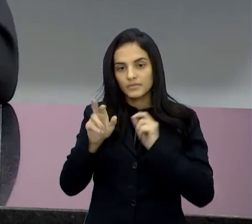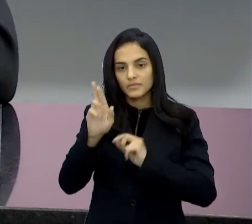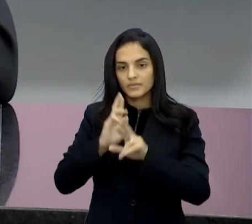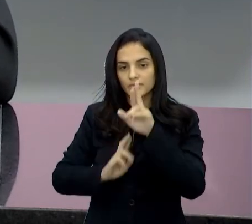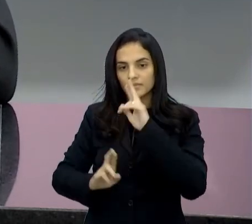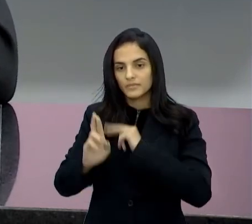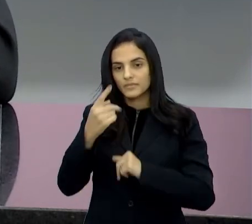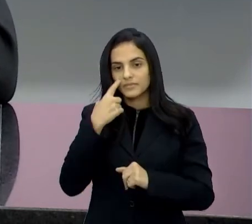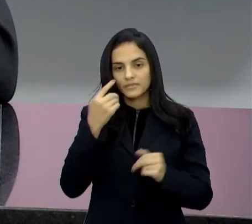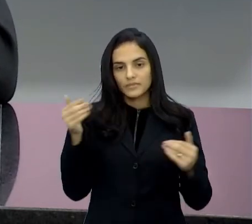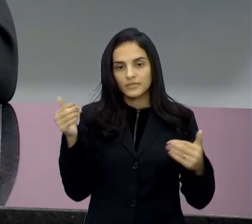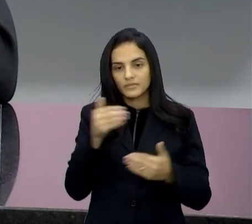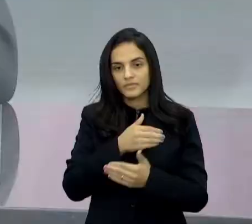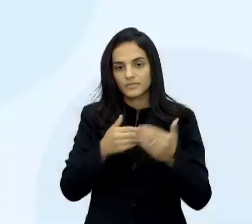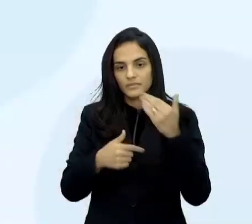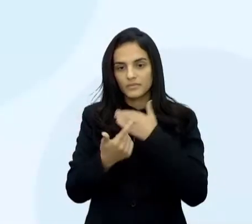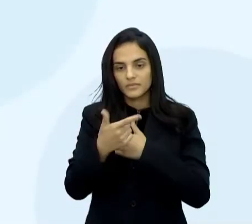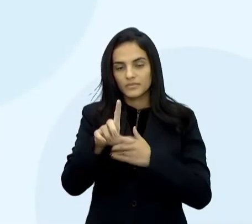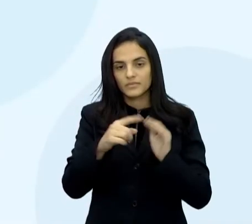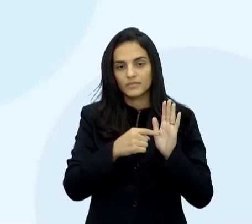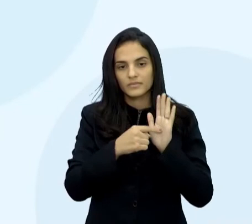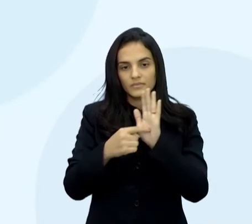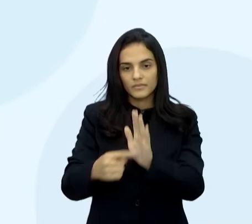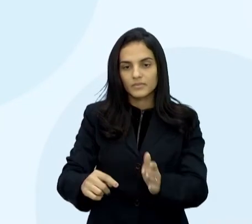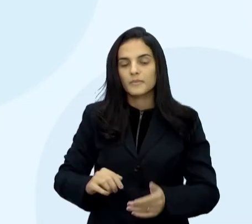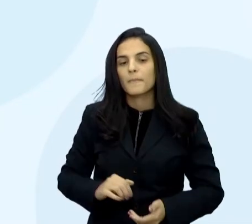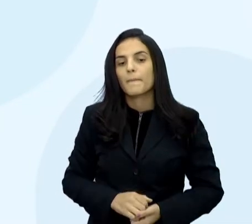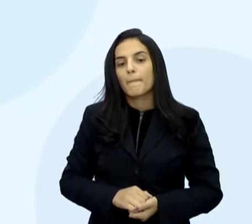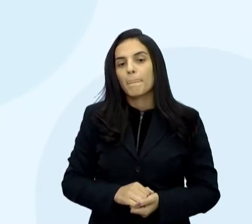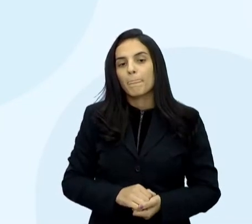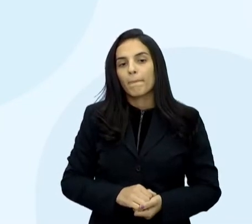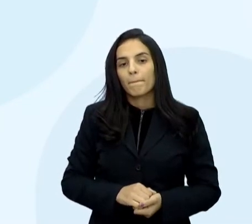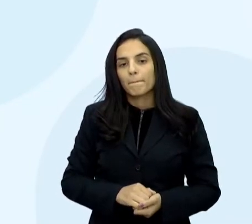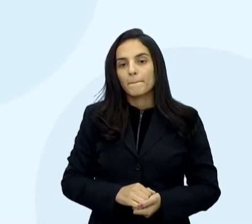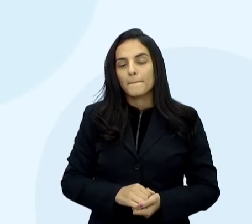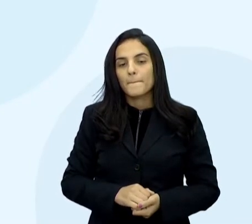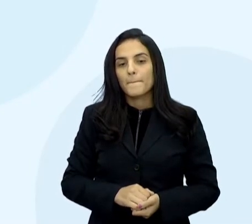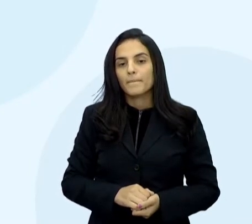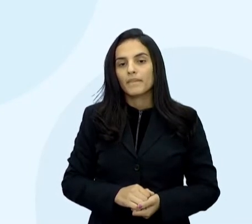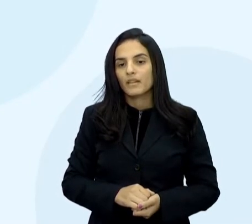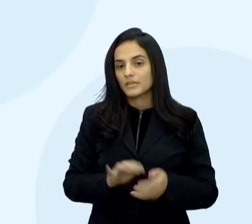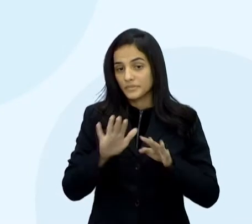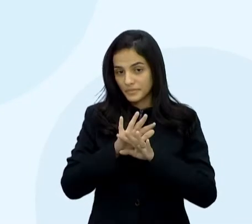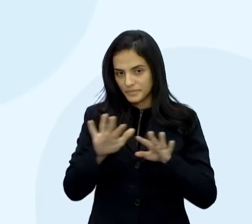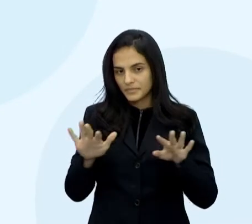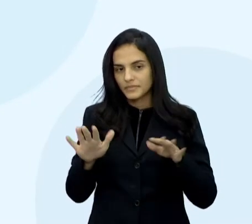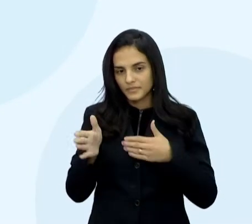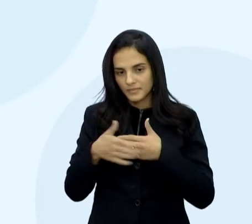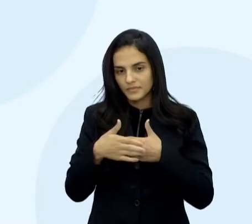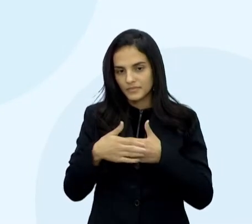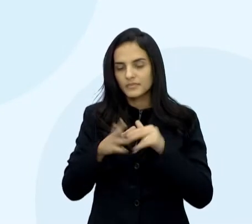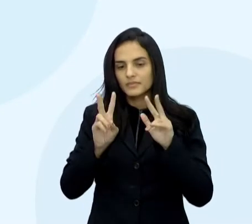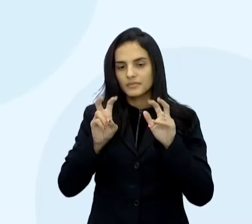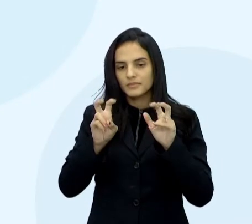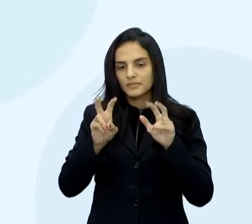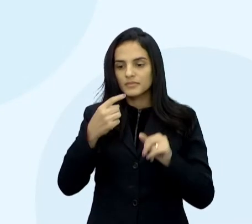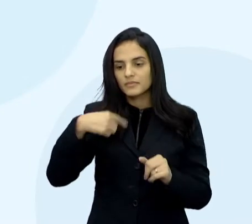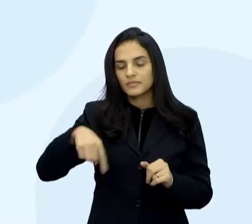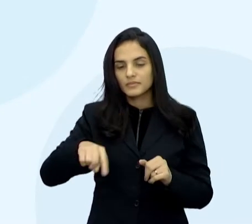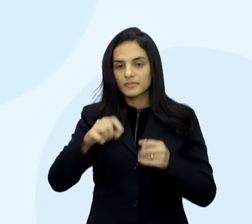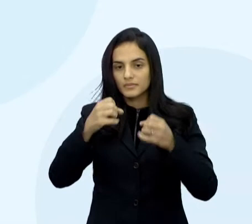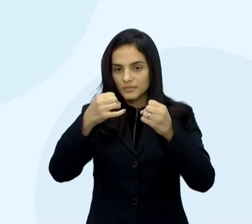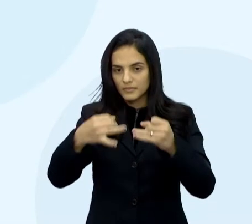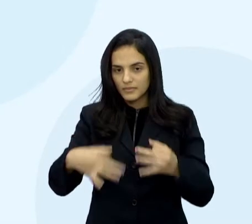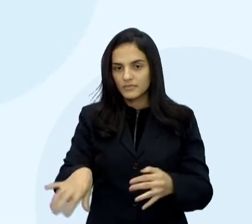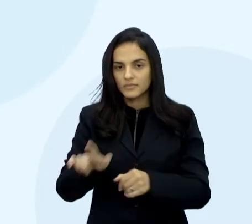resposta. Vamos lá para a nossa tela mais uma vez. Bem, só para fechar esse pedacinho, né? A gente comentou sobre